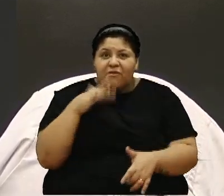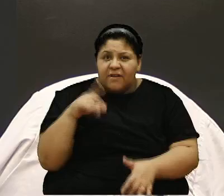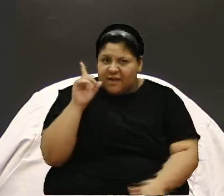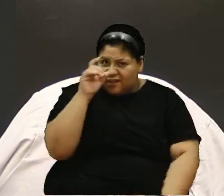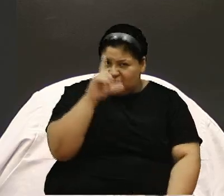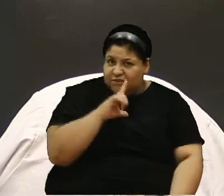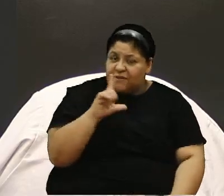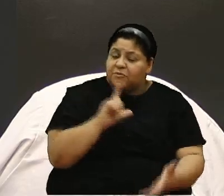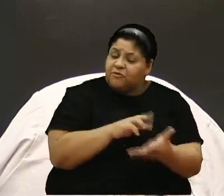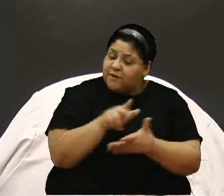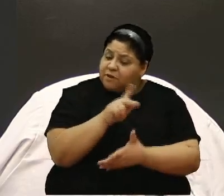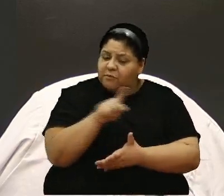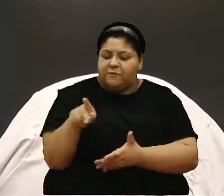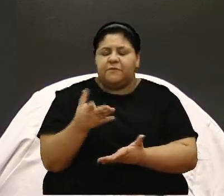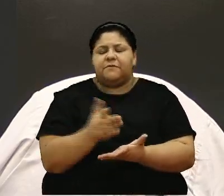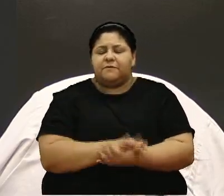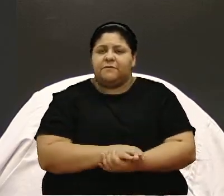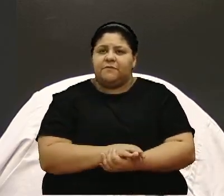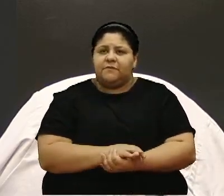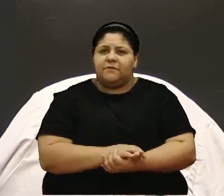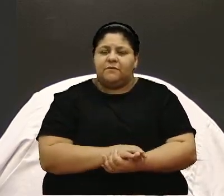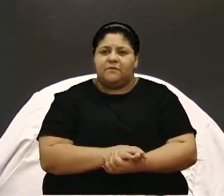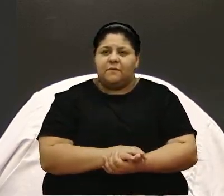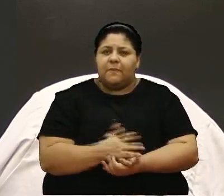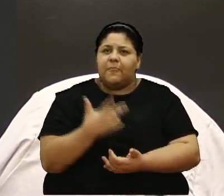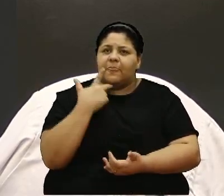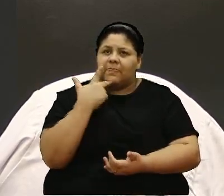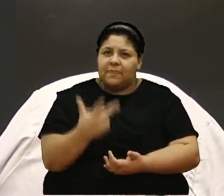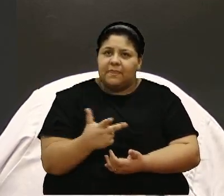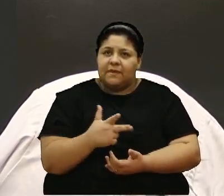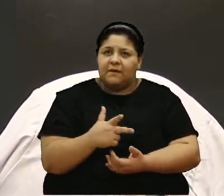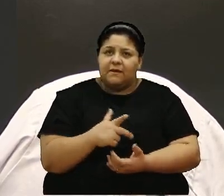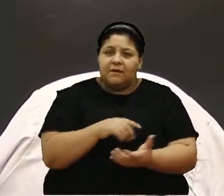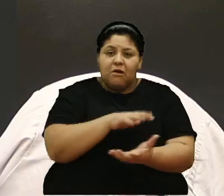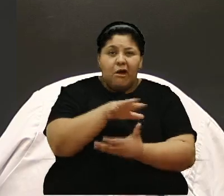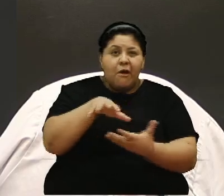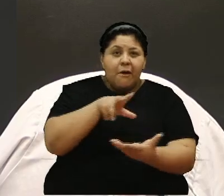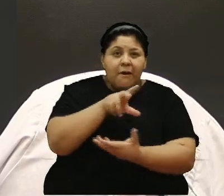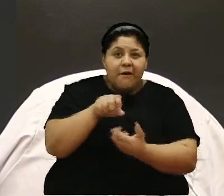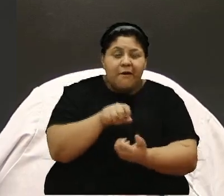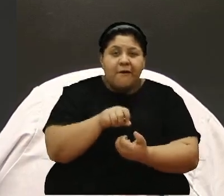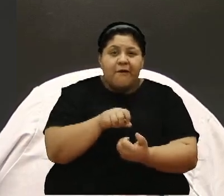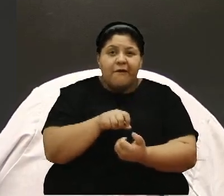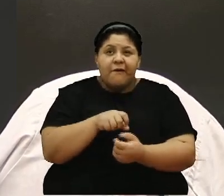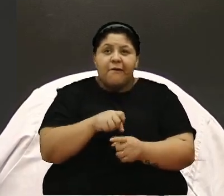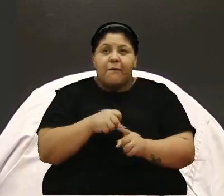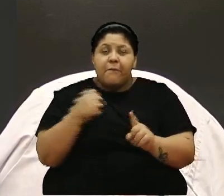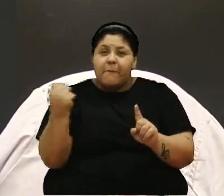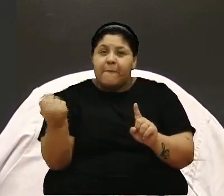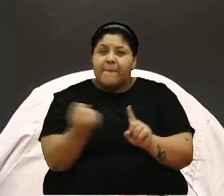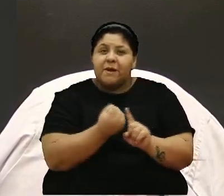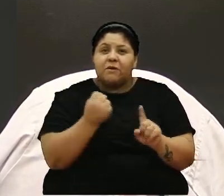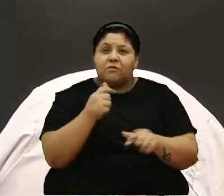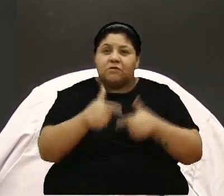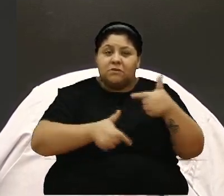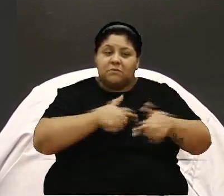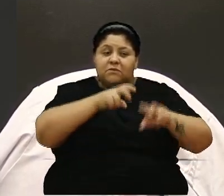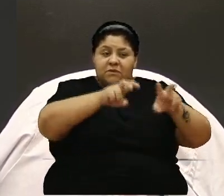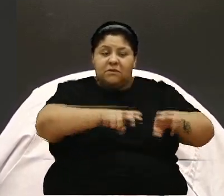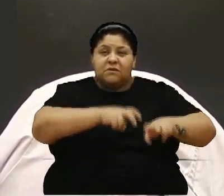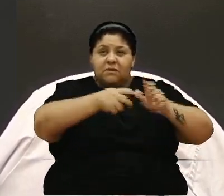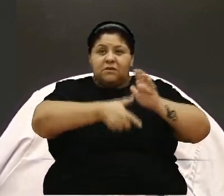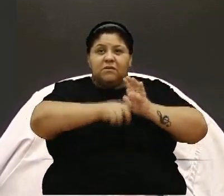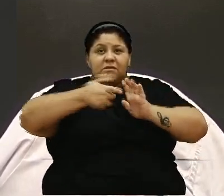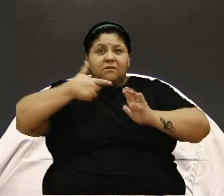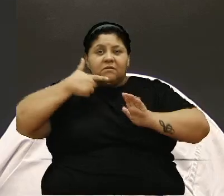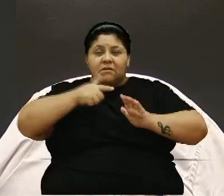diversos professores aqui. Tratar que essa reforma atingiu os trabalhadores rurais, vereadora Sandra, que anteriormente